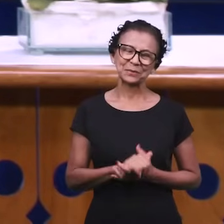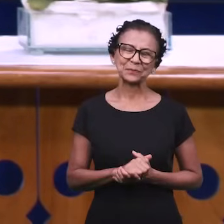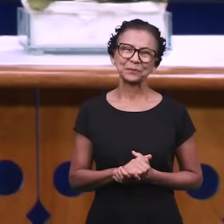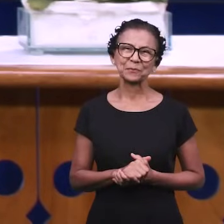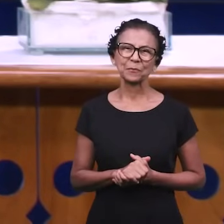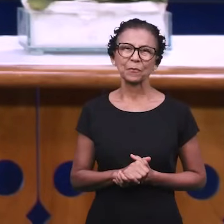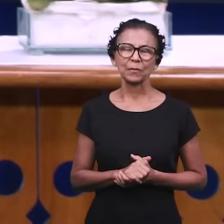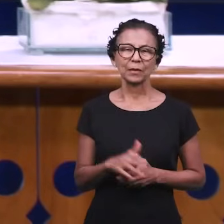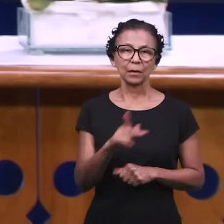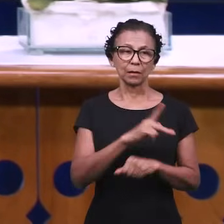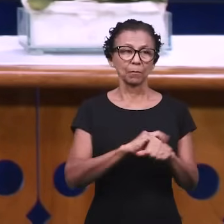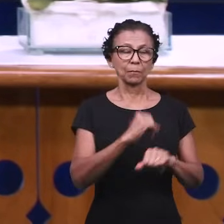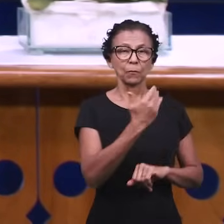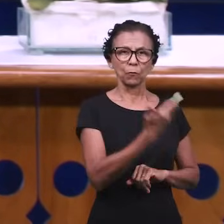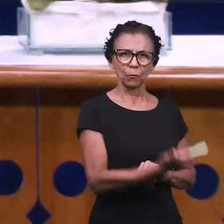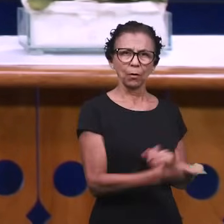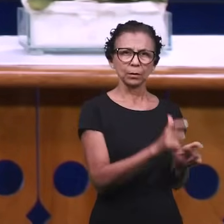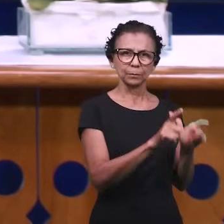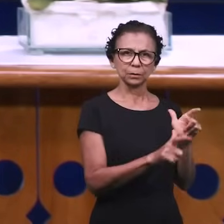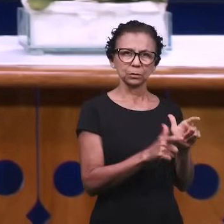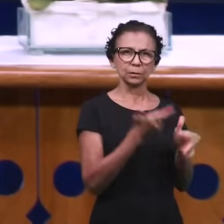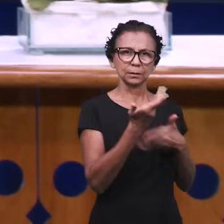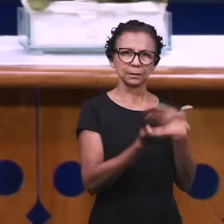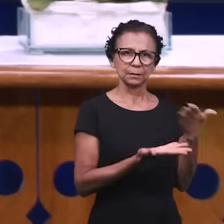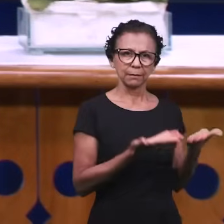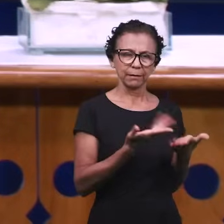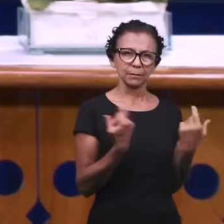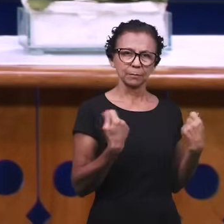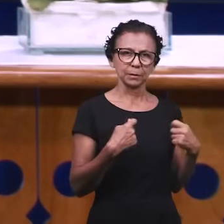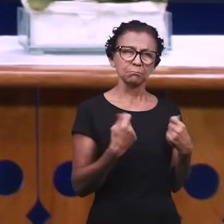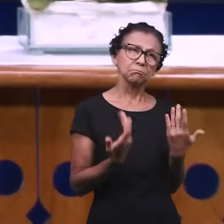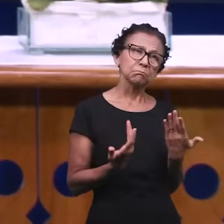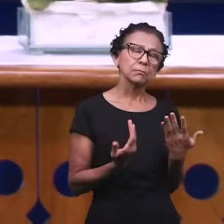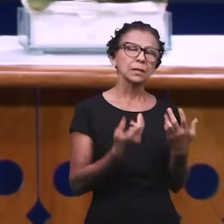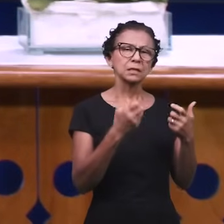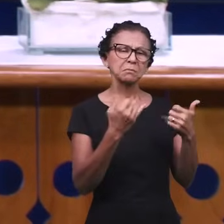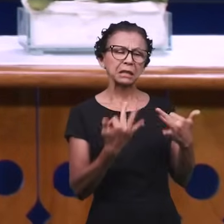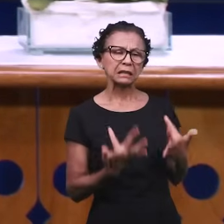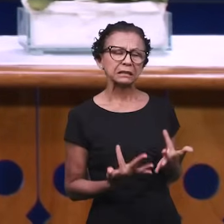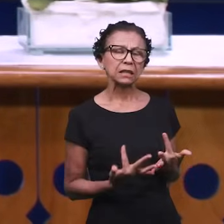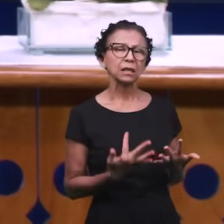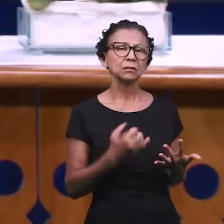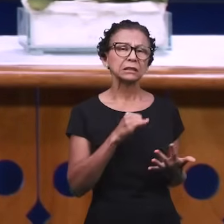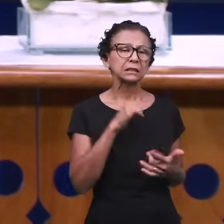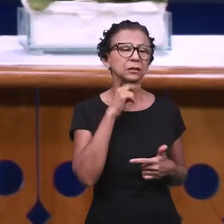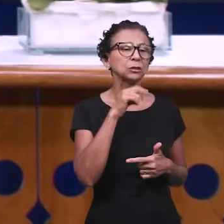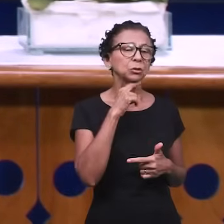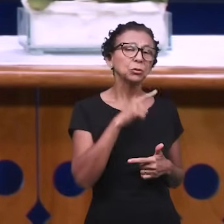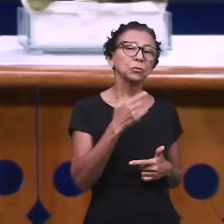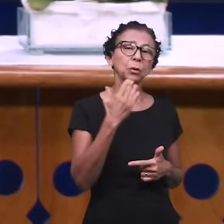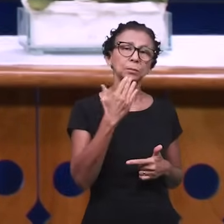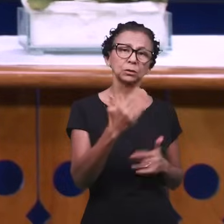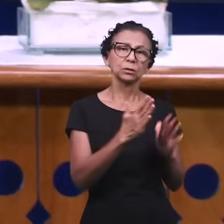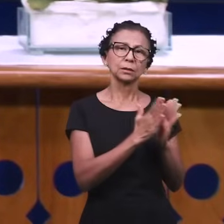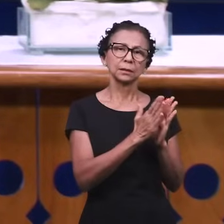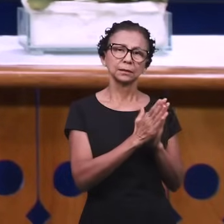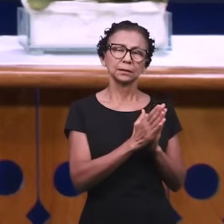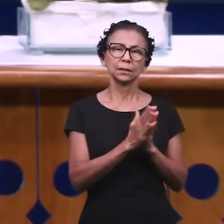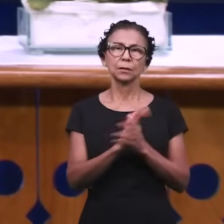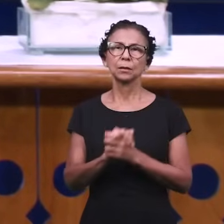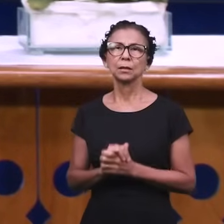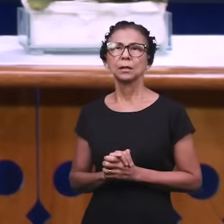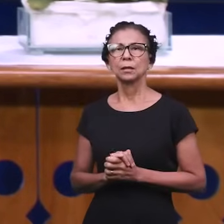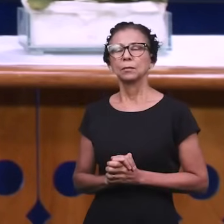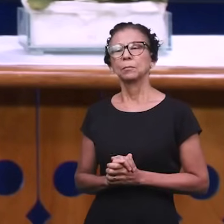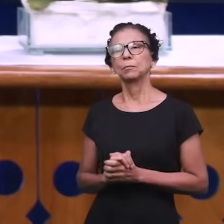avisos. Quem estiver no exterior, precisar de uma assistência, uma palavra, um esclarecimento, uma oração, pode ligar